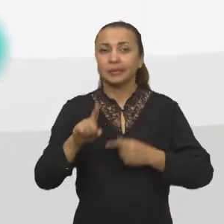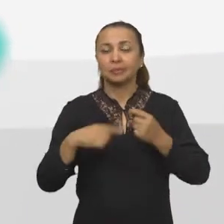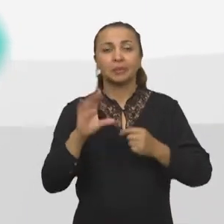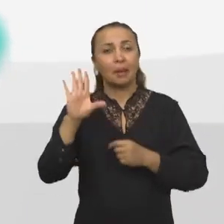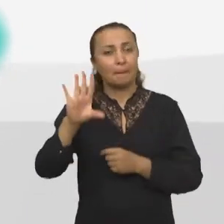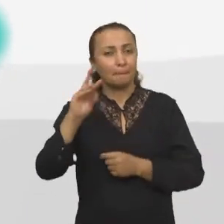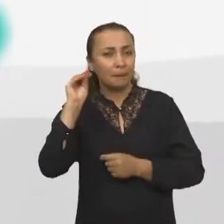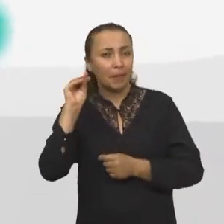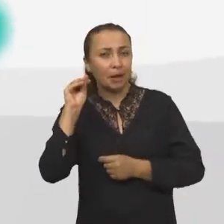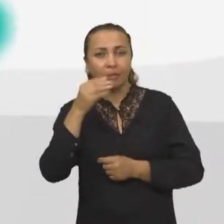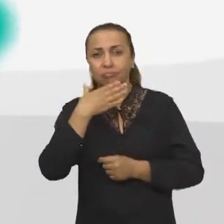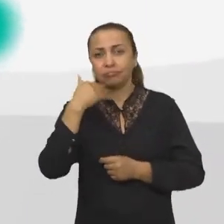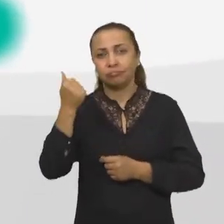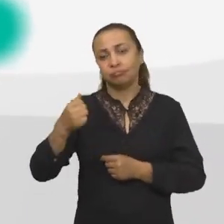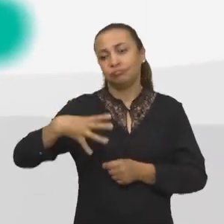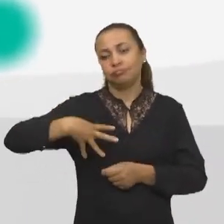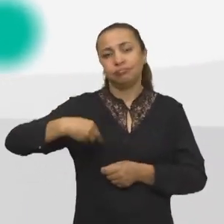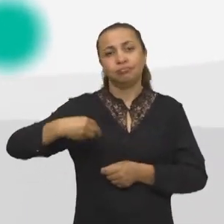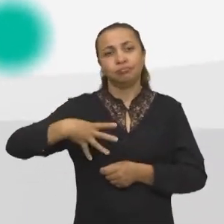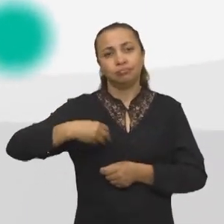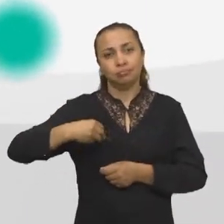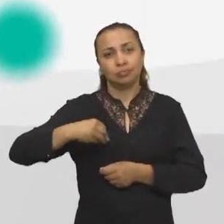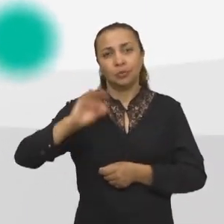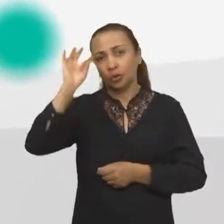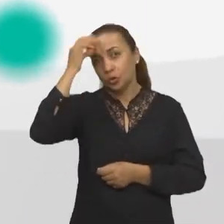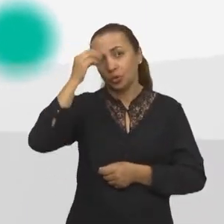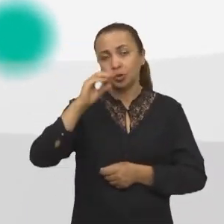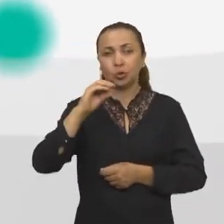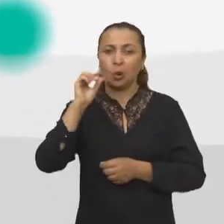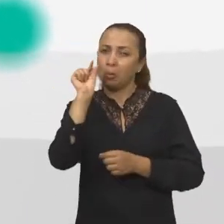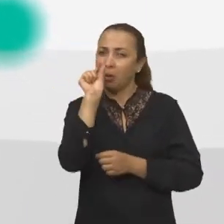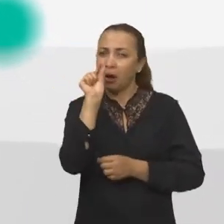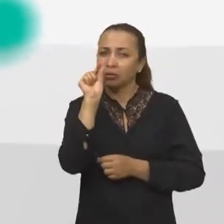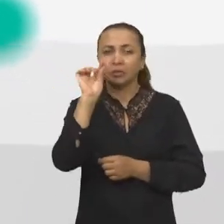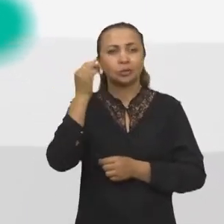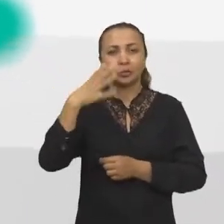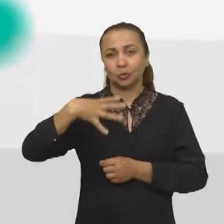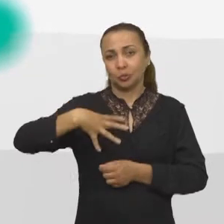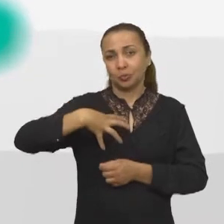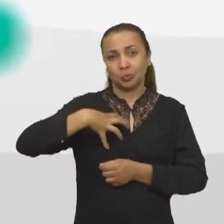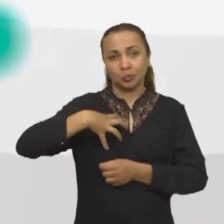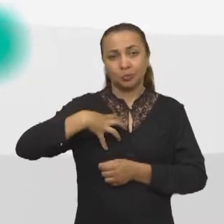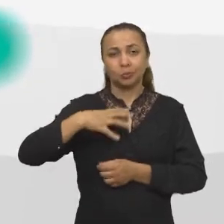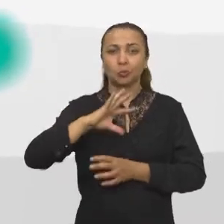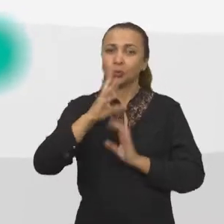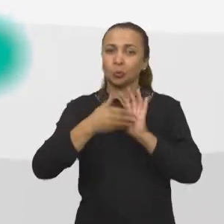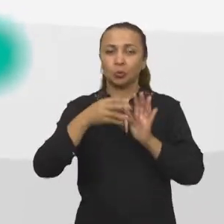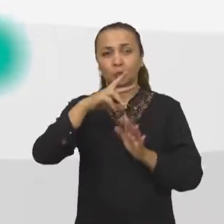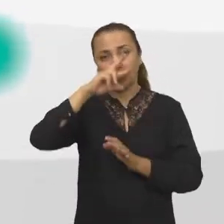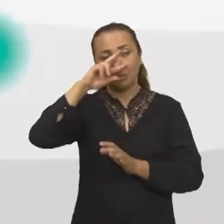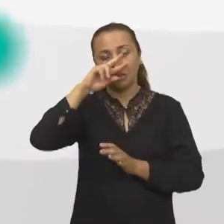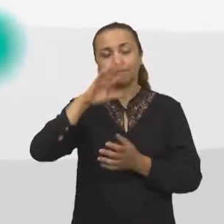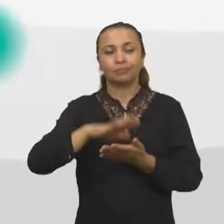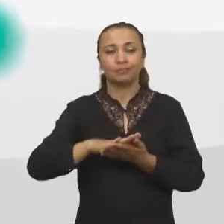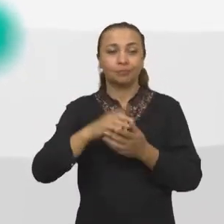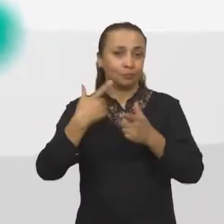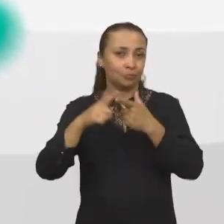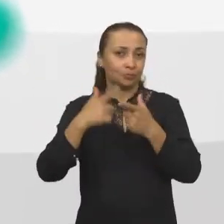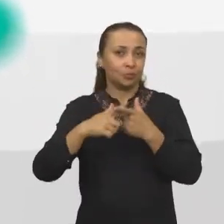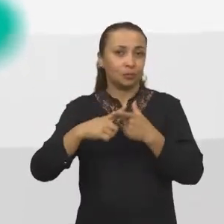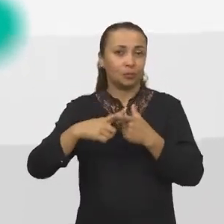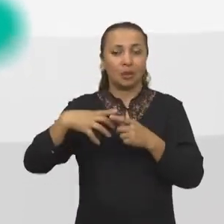mamário, pode ter casos de rachaduras, fissuras, machucar essa mama, essa mulher vai sentir